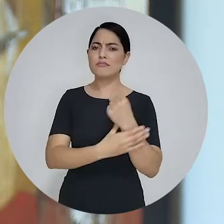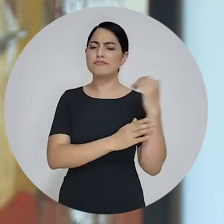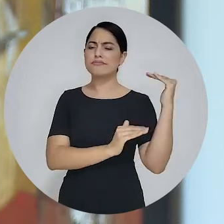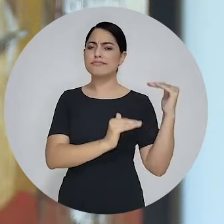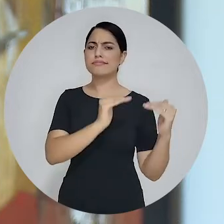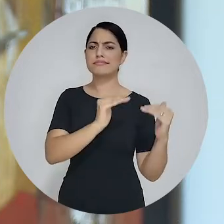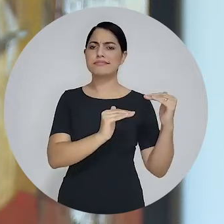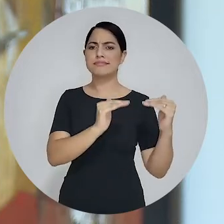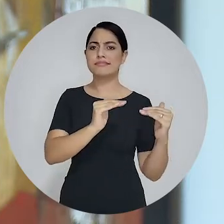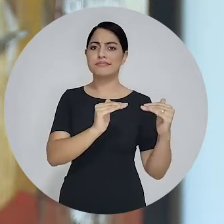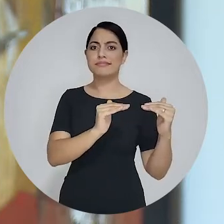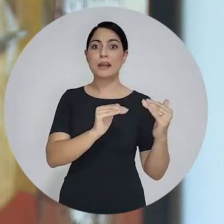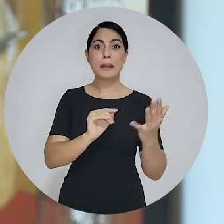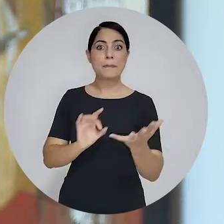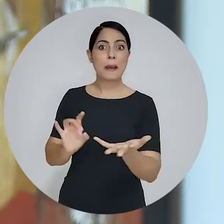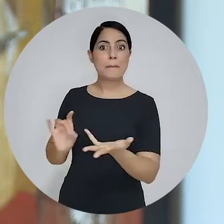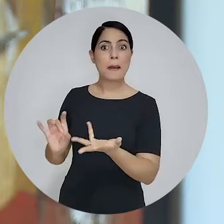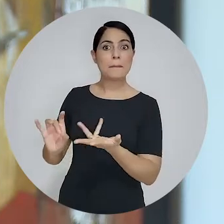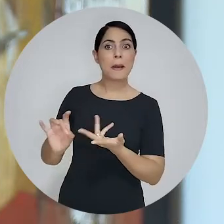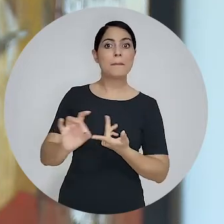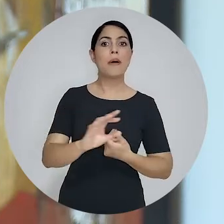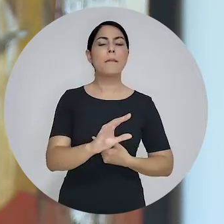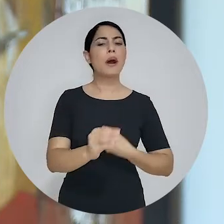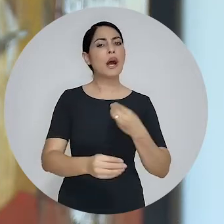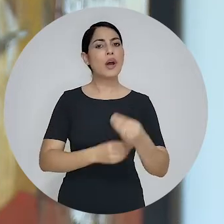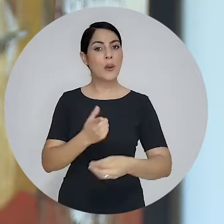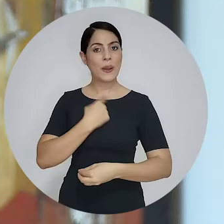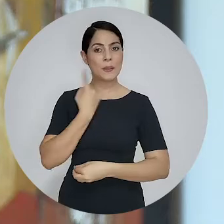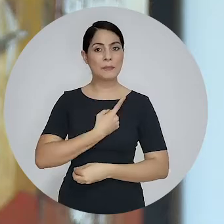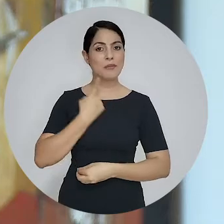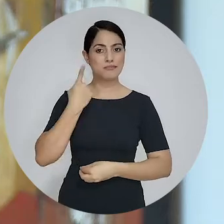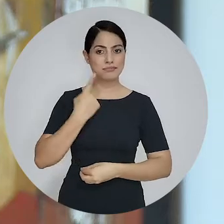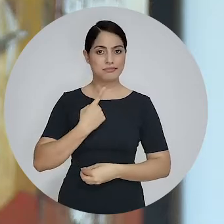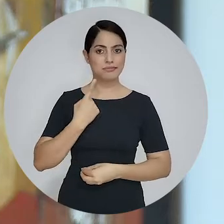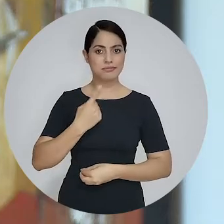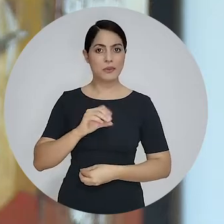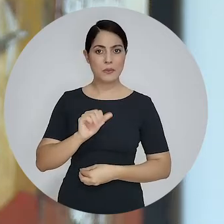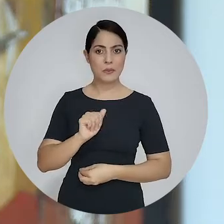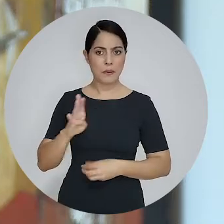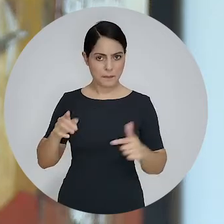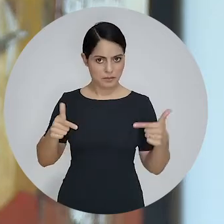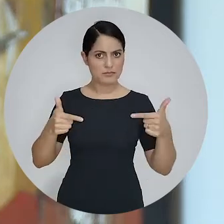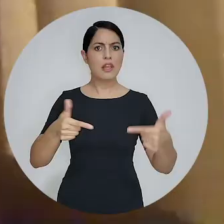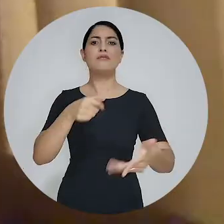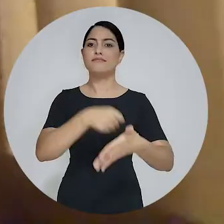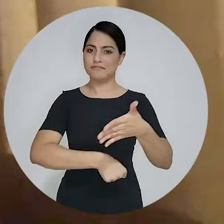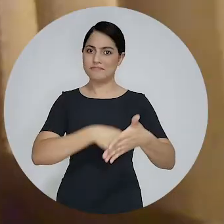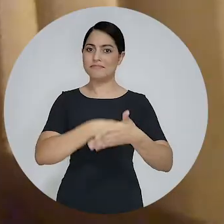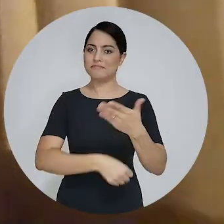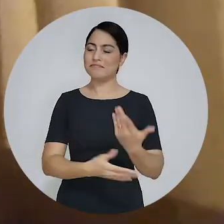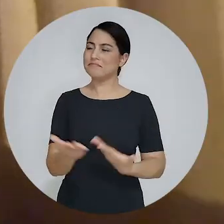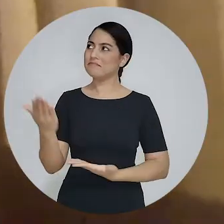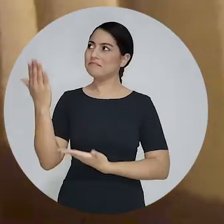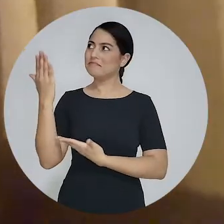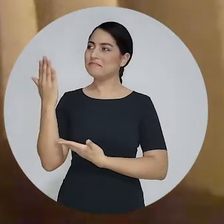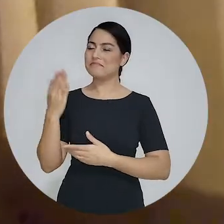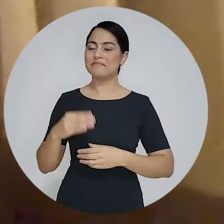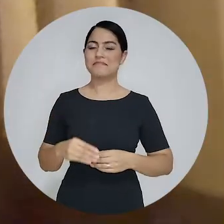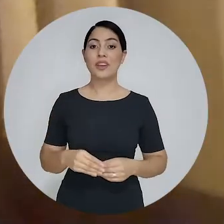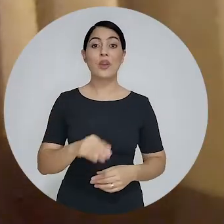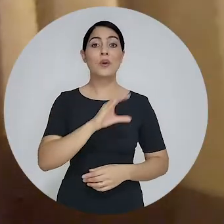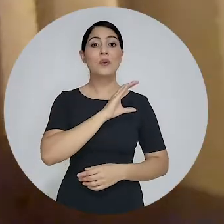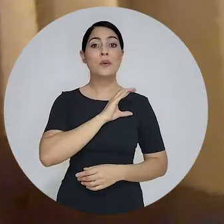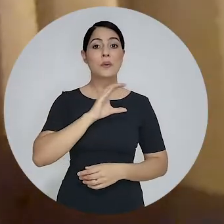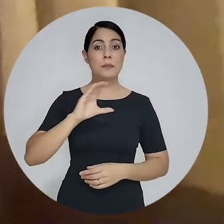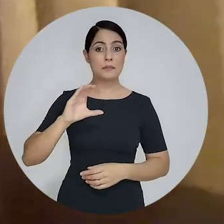aspectos, e a OAB tem lutado diariamente na consolidação desse processo. Veja. A Comissão Nacional dos Direitos